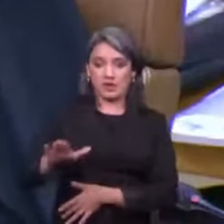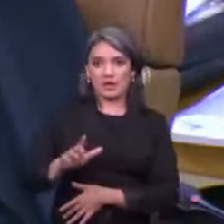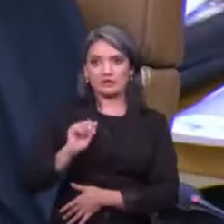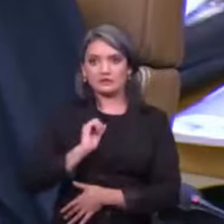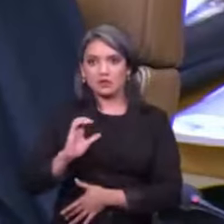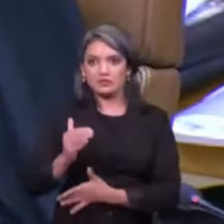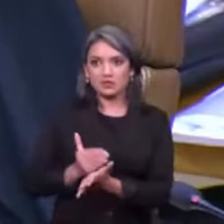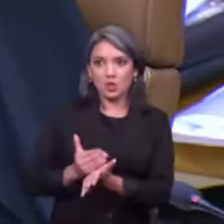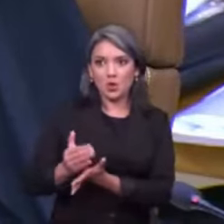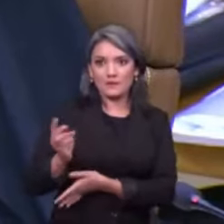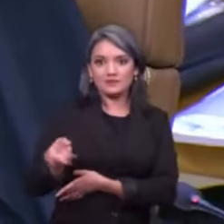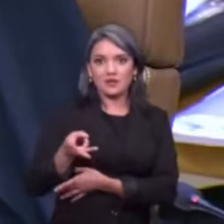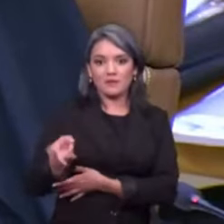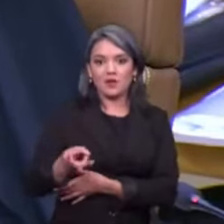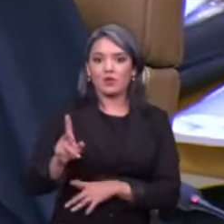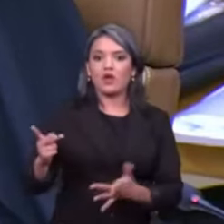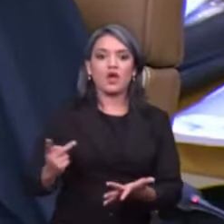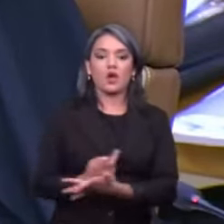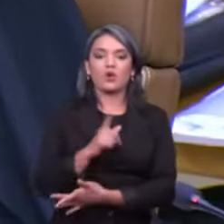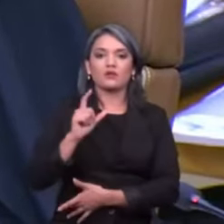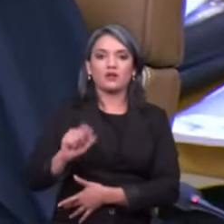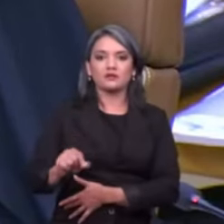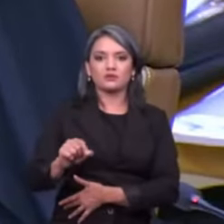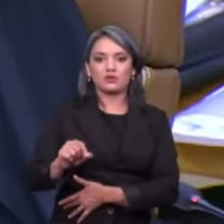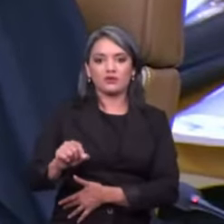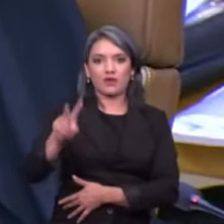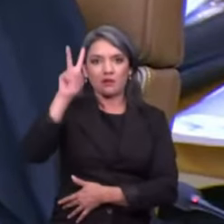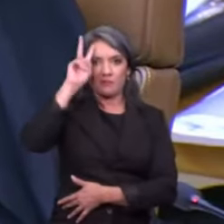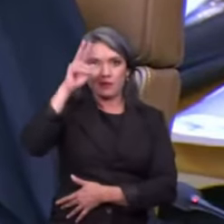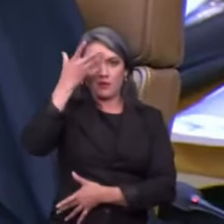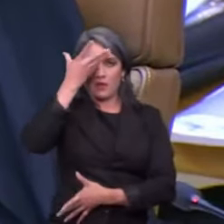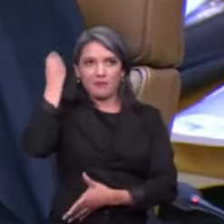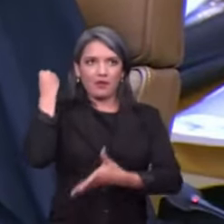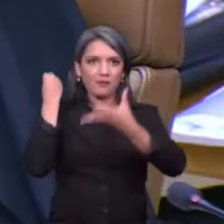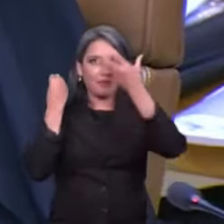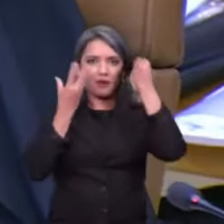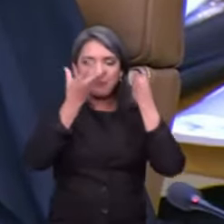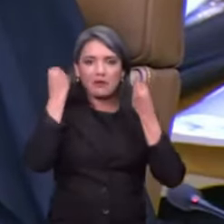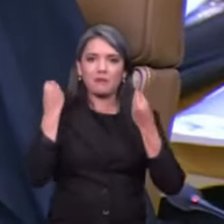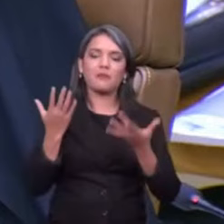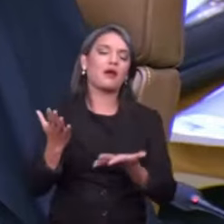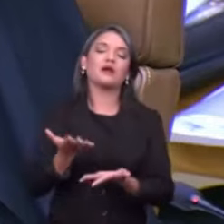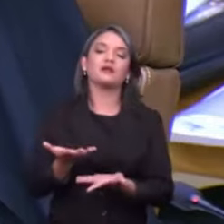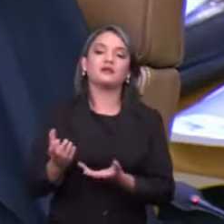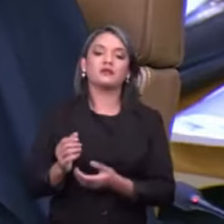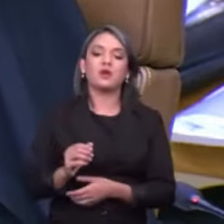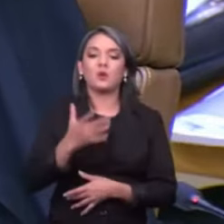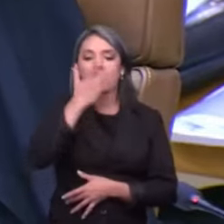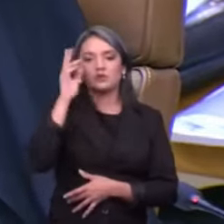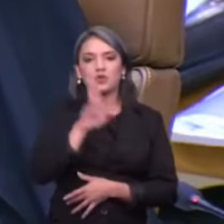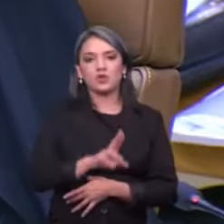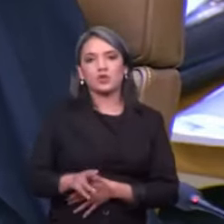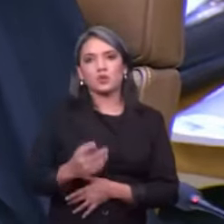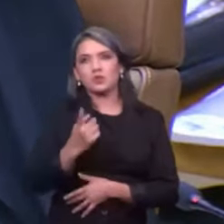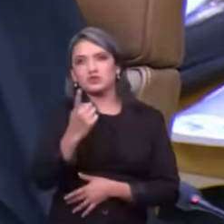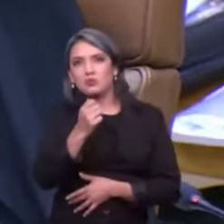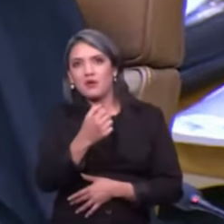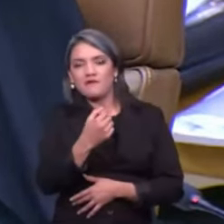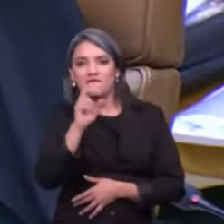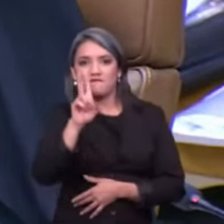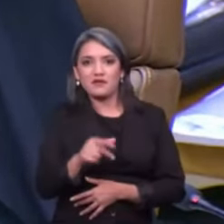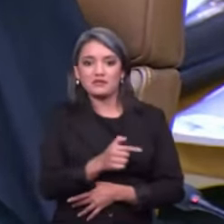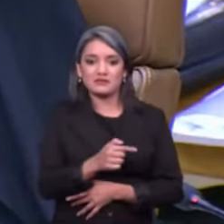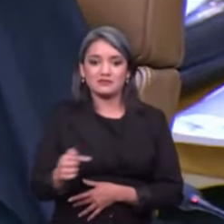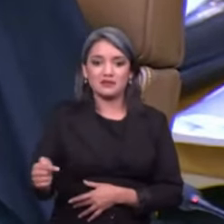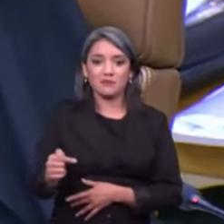adolescência acelera a perda de memória. Dados sugerem que adolescentes que usam maconha algumas vezes por semana durante 2 a 3 anos desenvolvem problemas